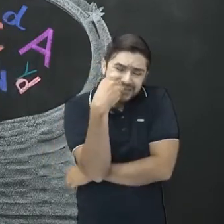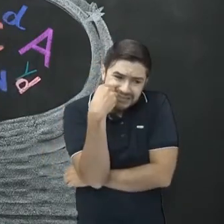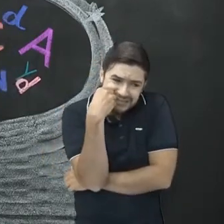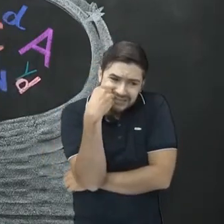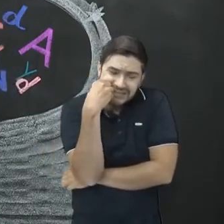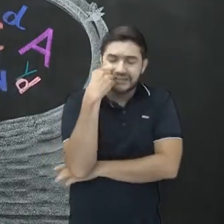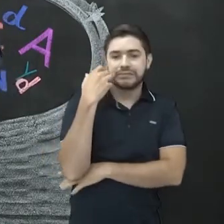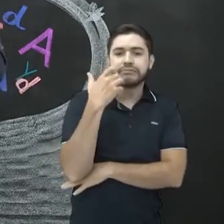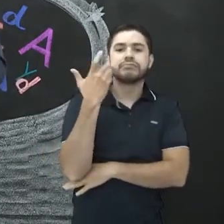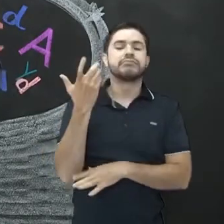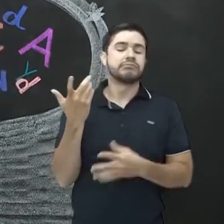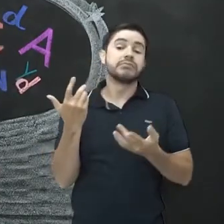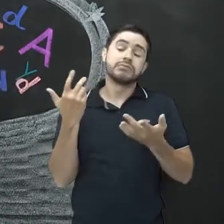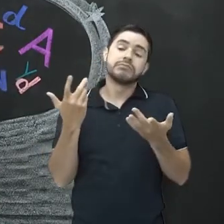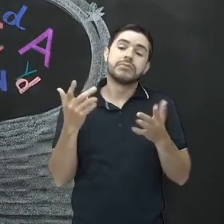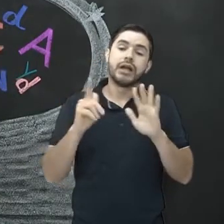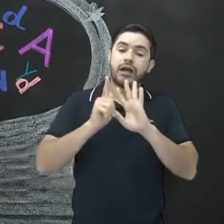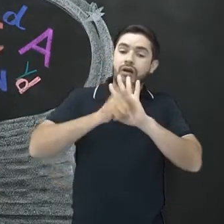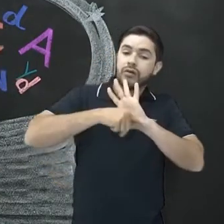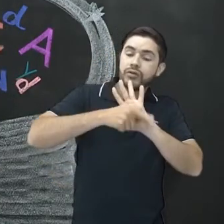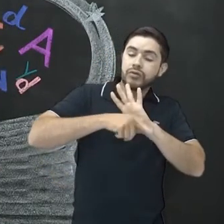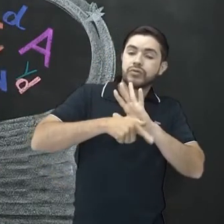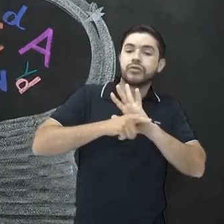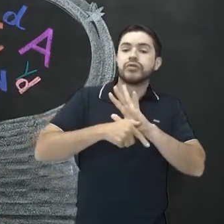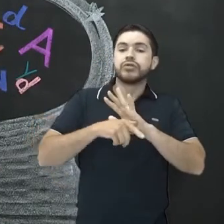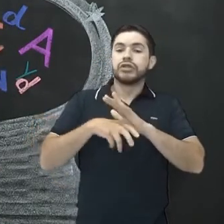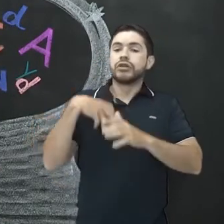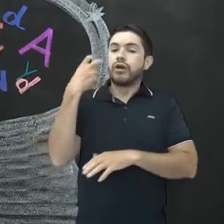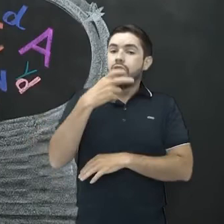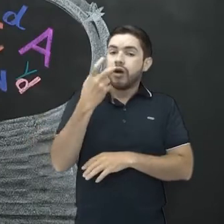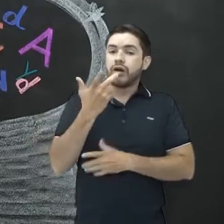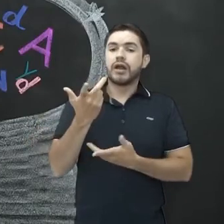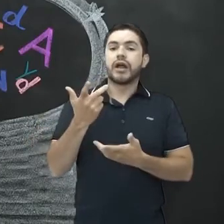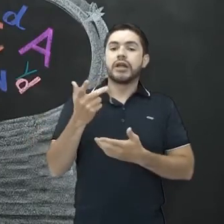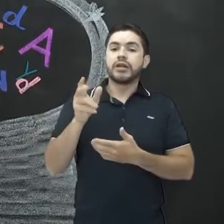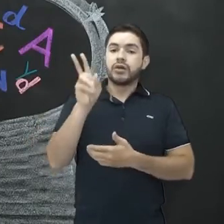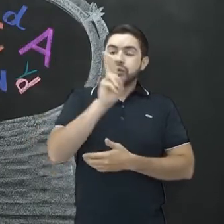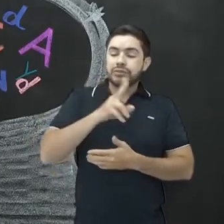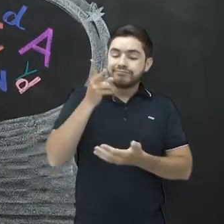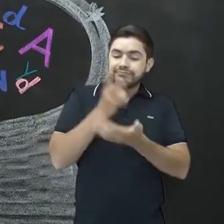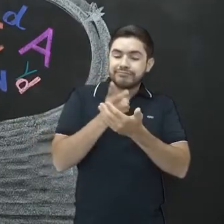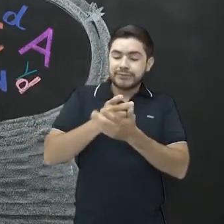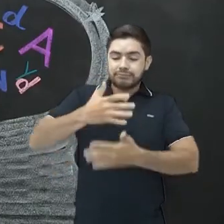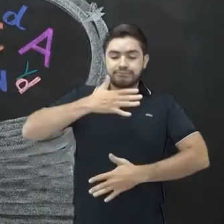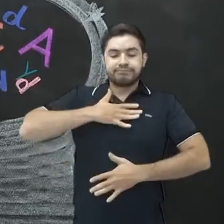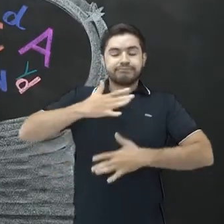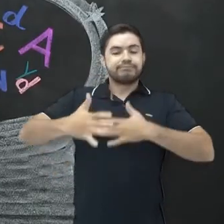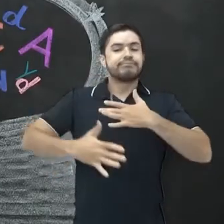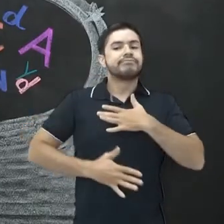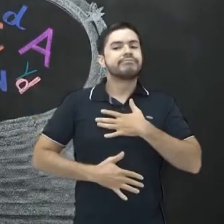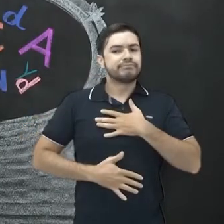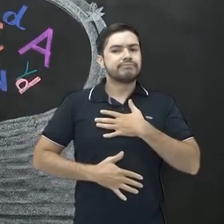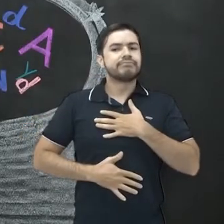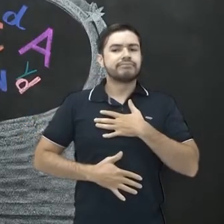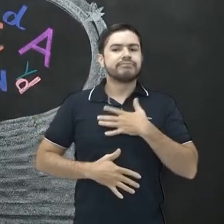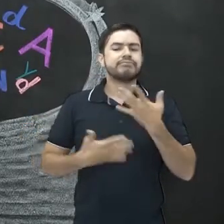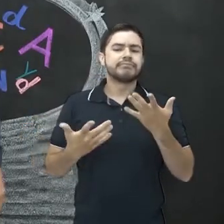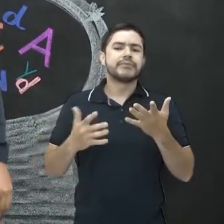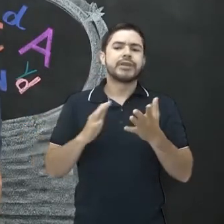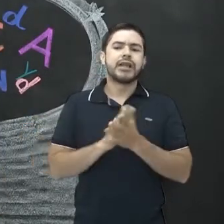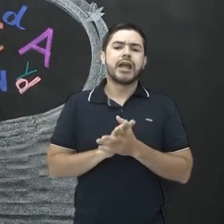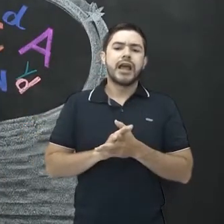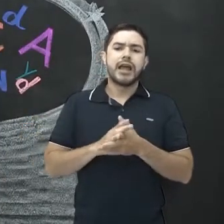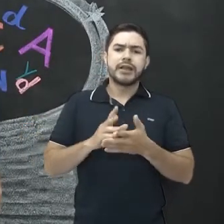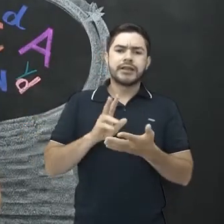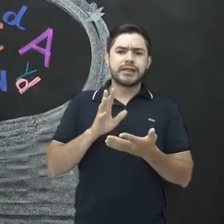plateia. Por isso que os gêneros orais lidam com o corpo, lidam com o eu. Então, como falar diante de uma plateia? Como falar diante de um público? Isso